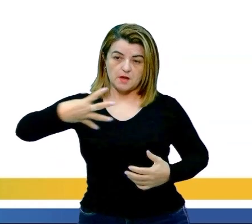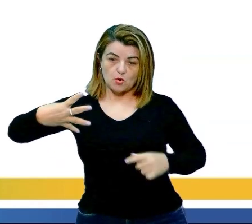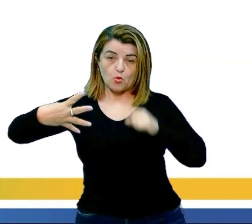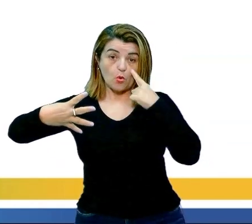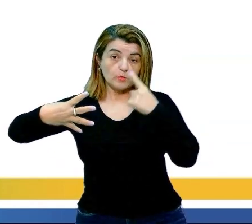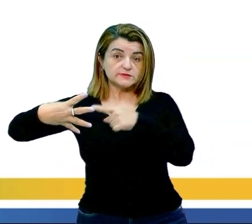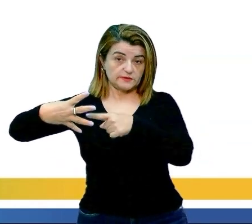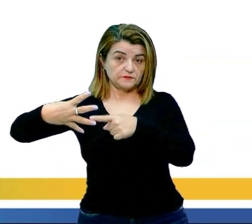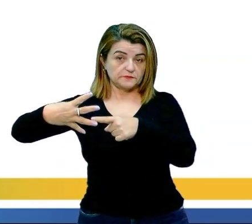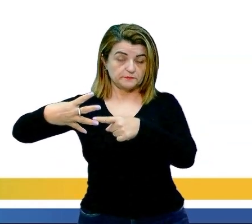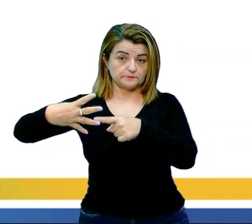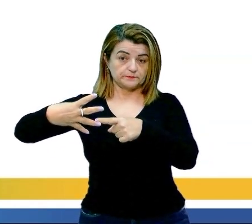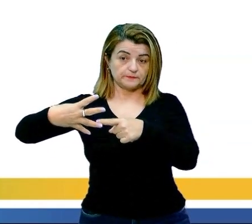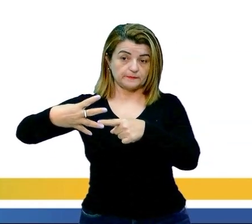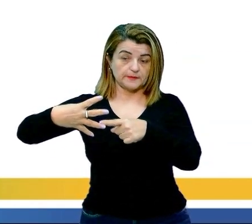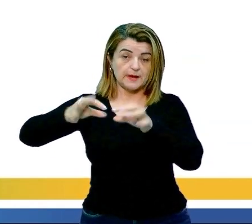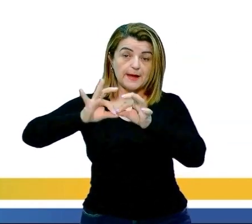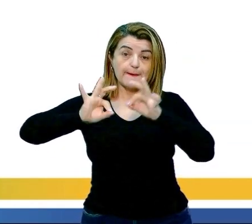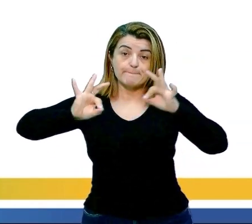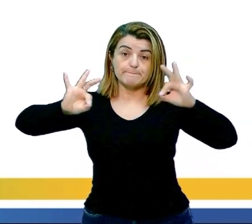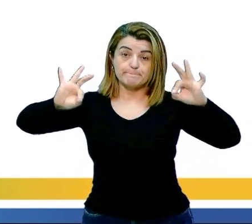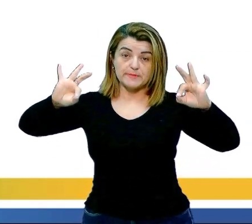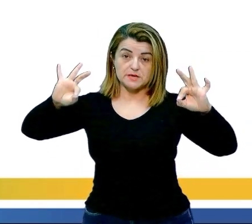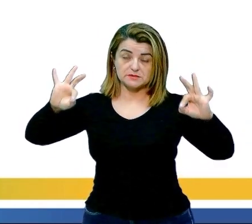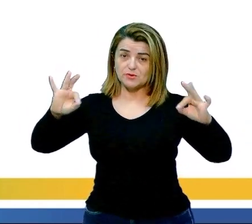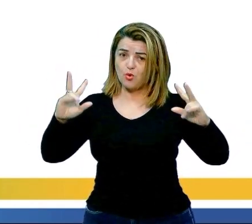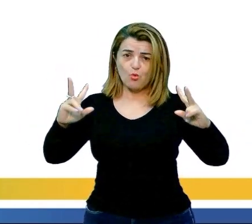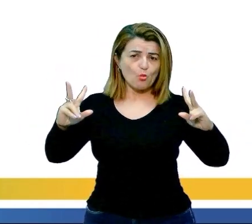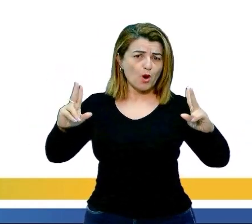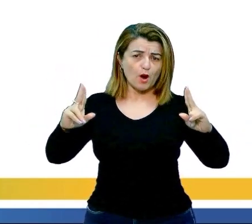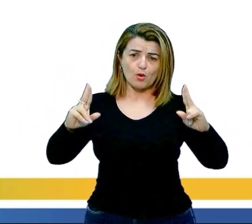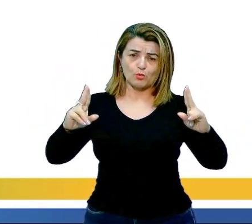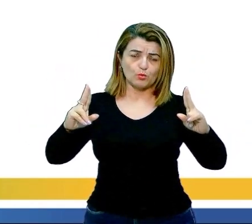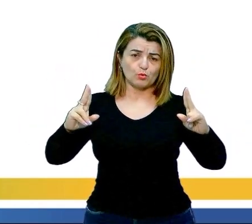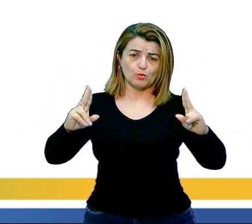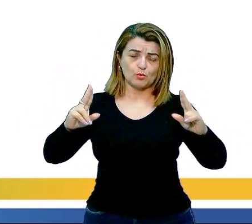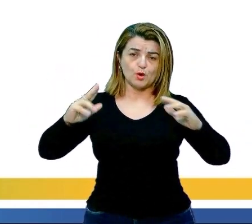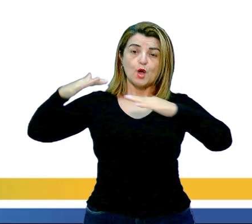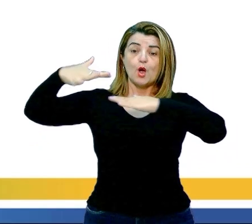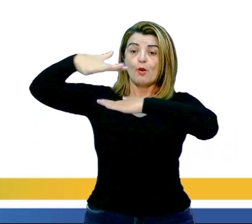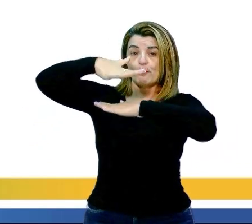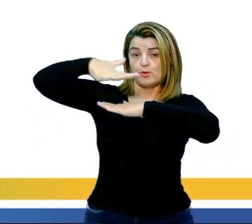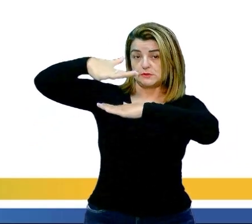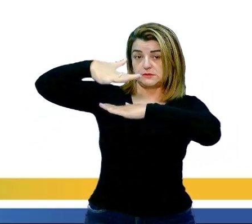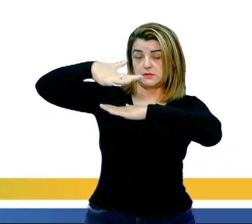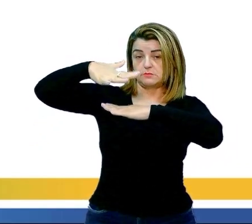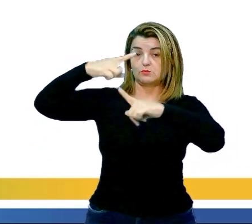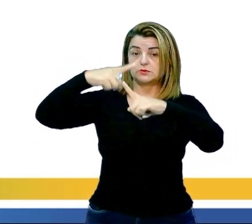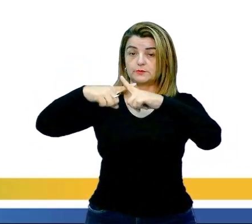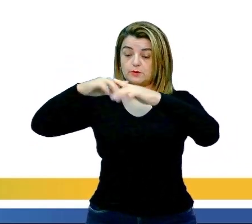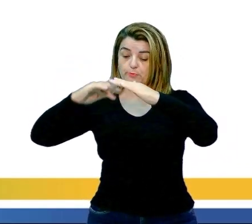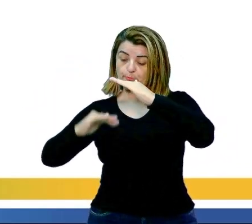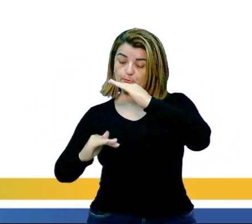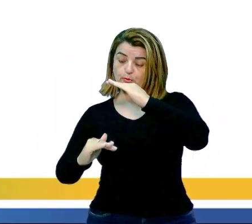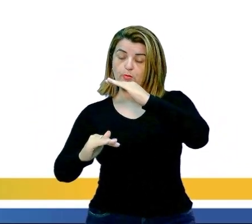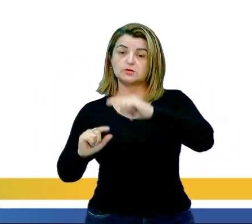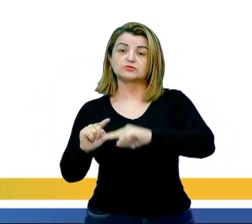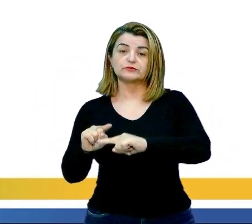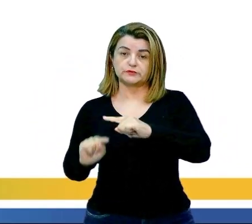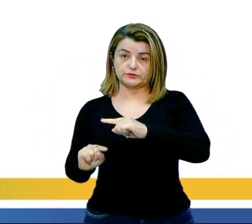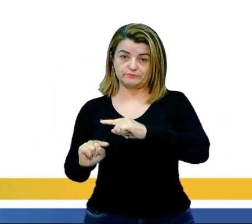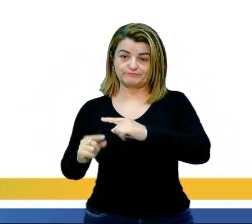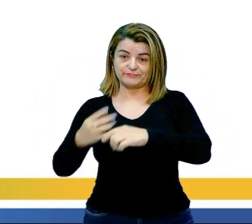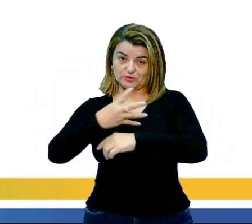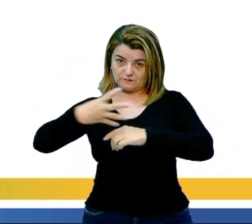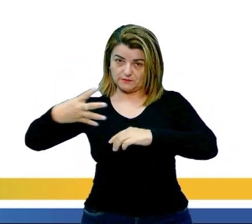Observe aí, na medida, a mesma situação. Por cima multiplicando, por baixo dividindo.